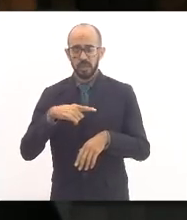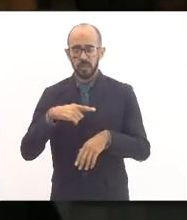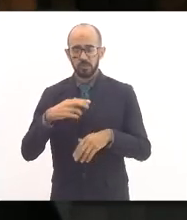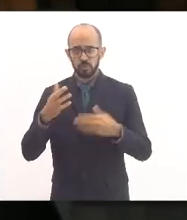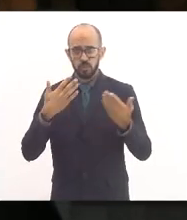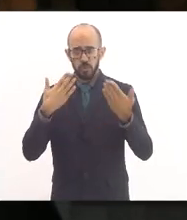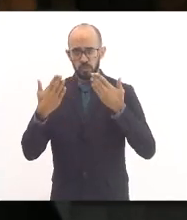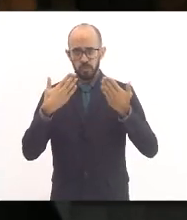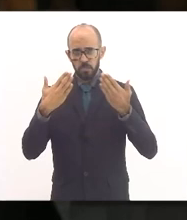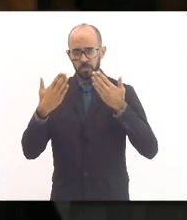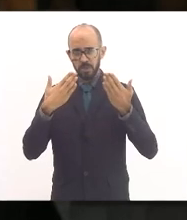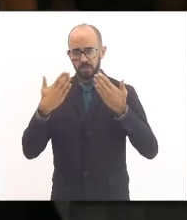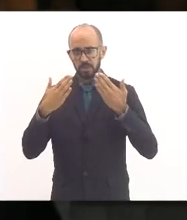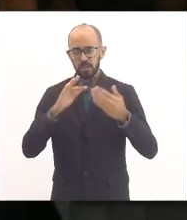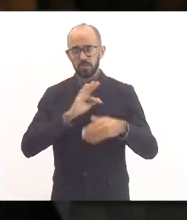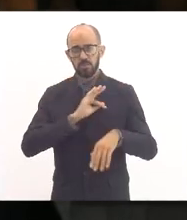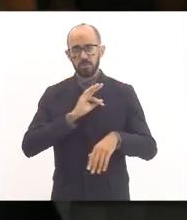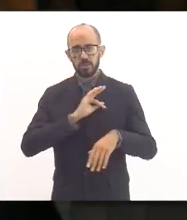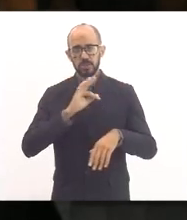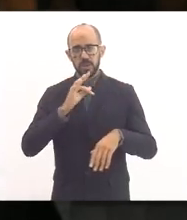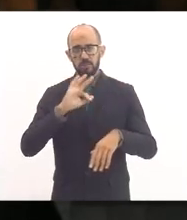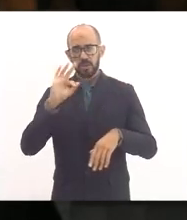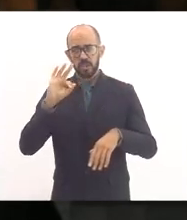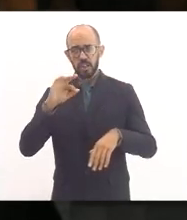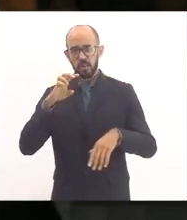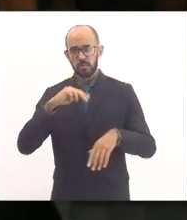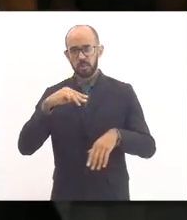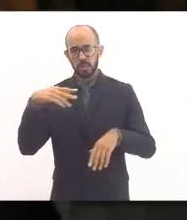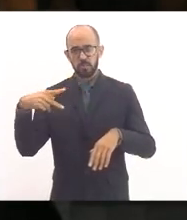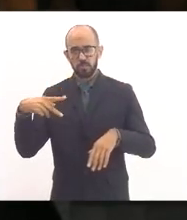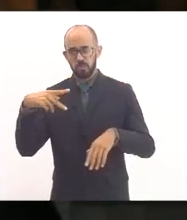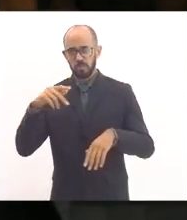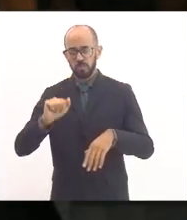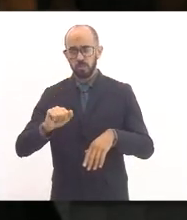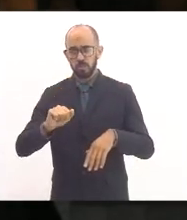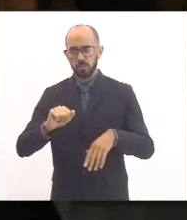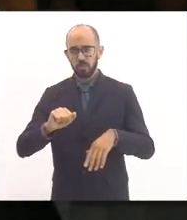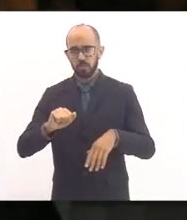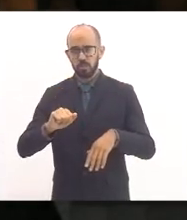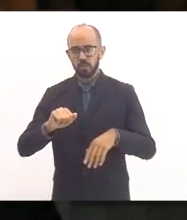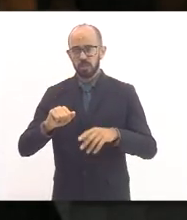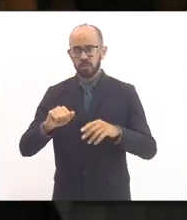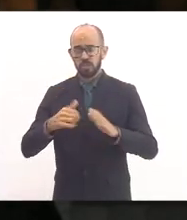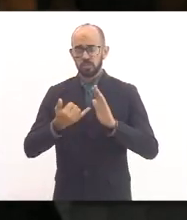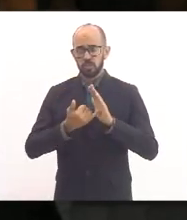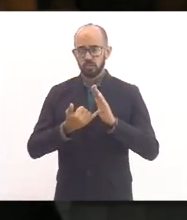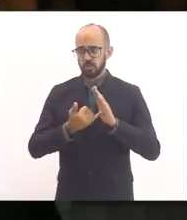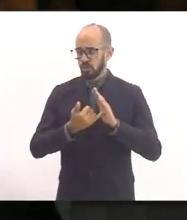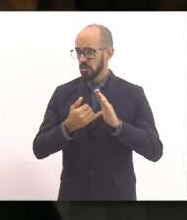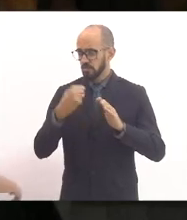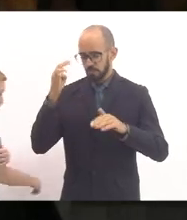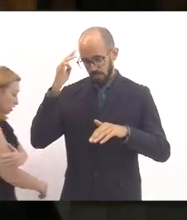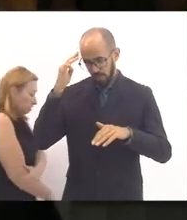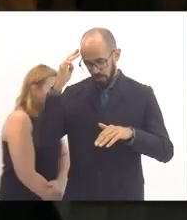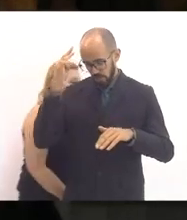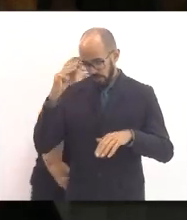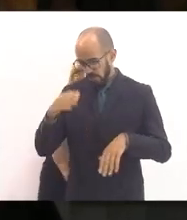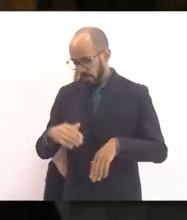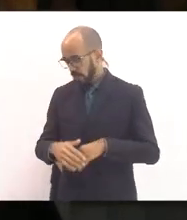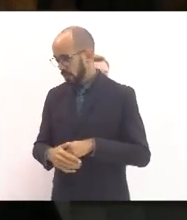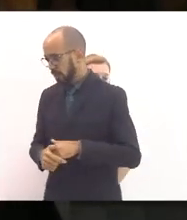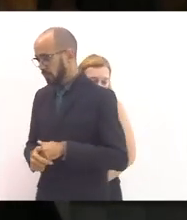parâmetro a polícia federal o Ministério Público a Defensoria Pública inscrições adultas e imaturas emancipados